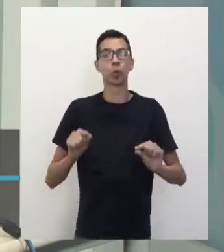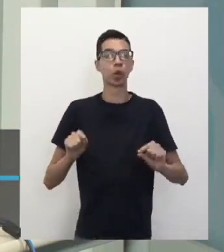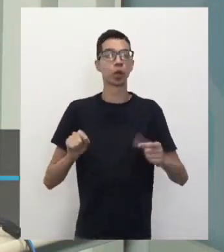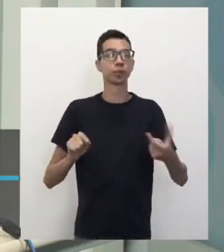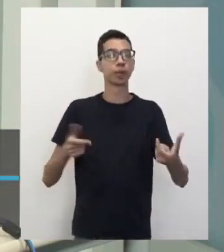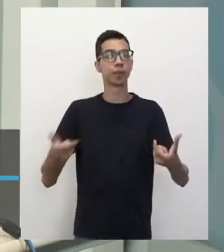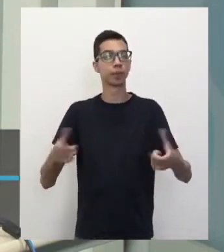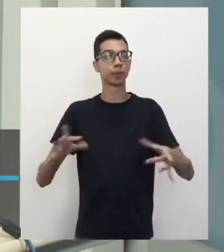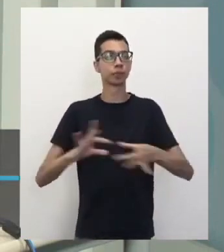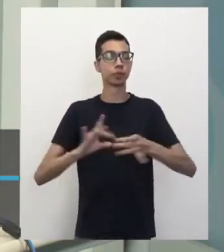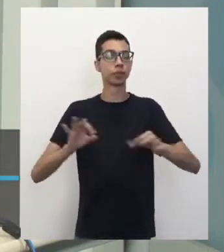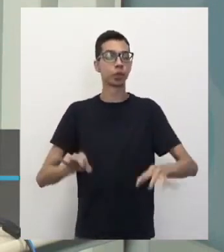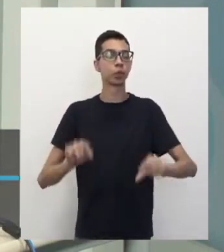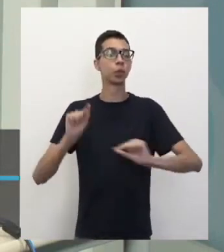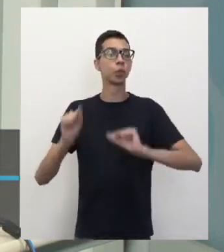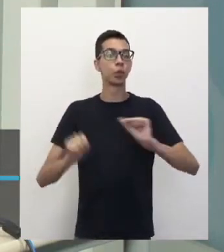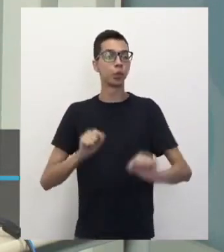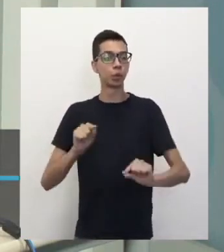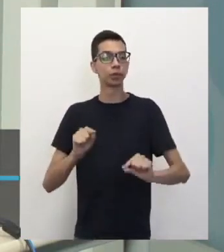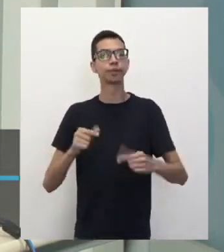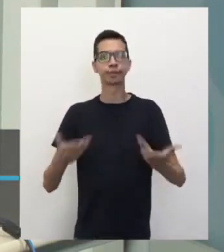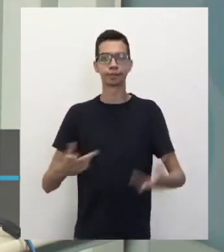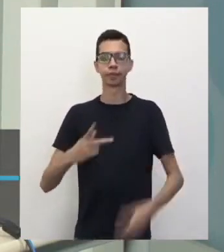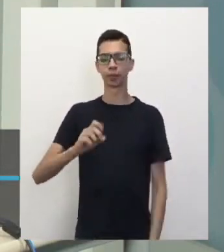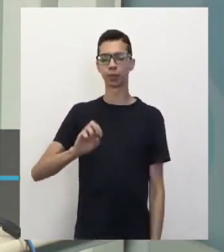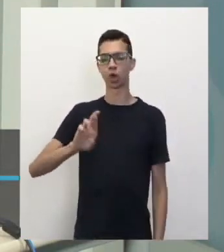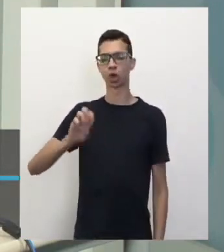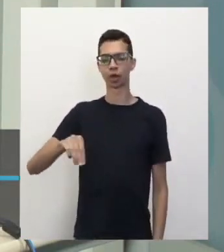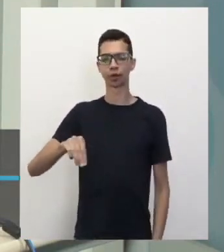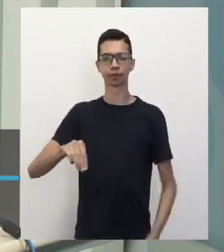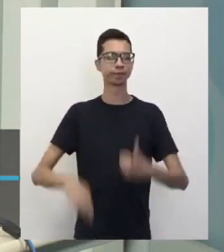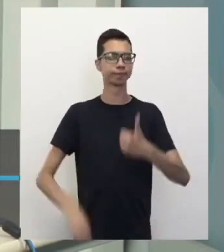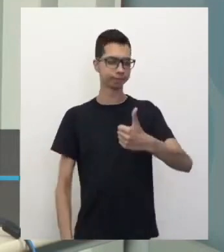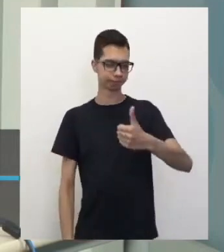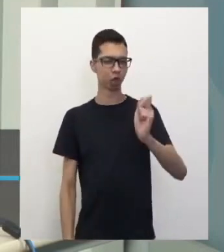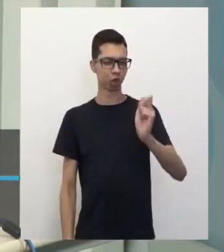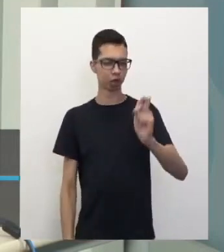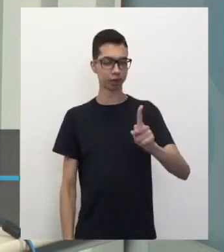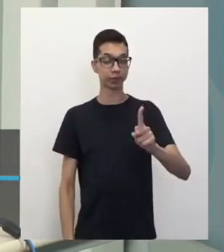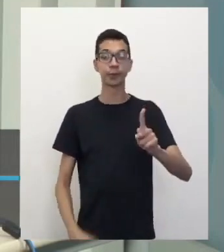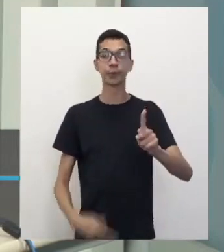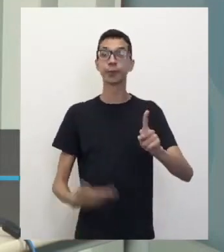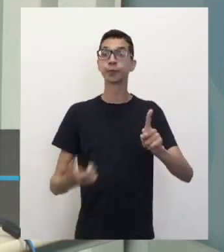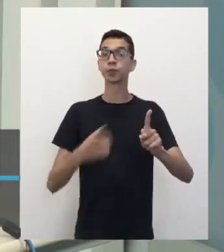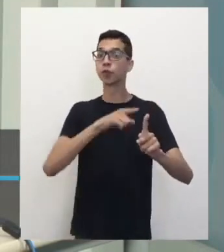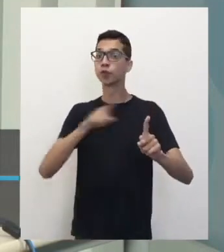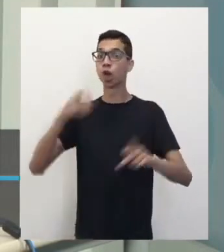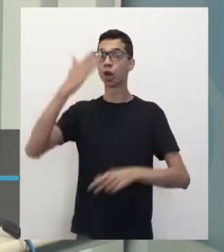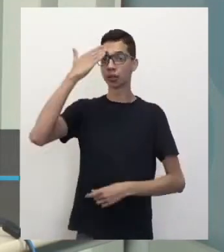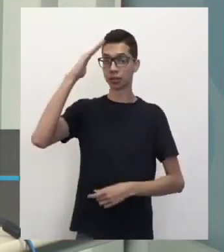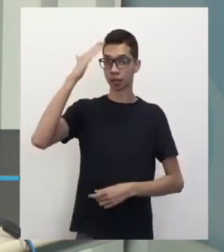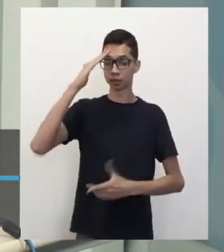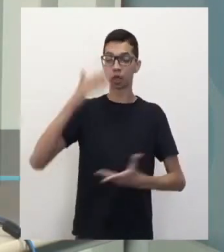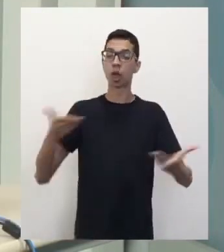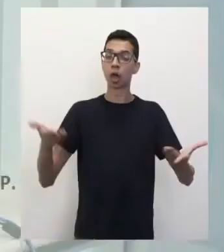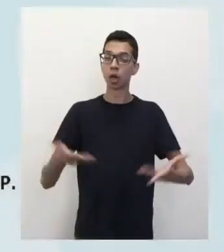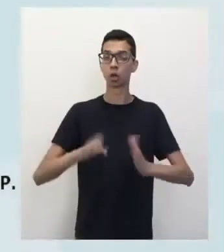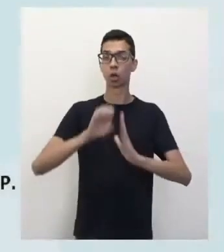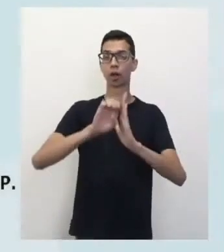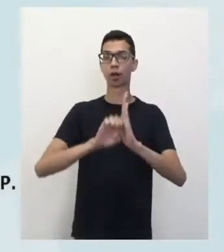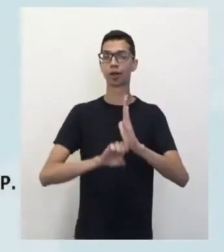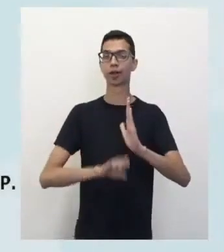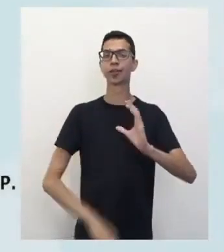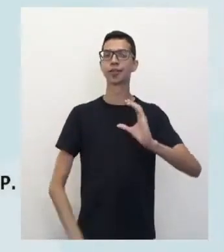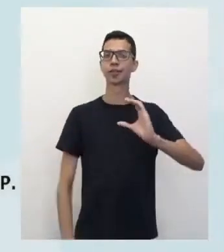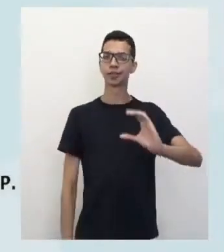aí fica então o porém. Porém. Ok, já que vocês entenderam, agora o exercício 6, o